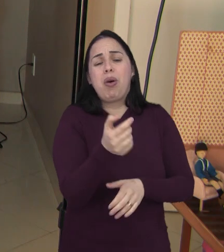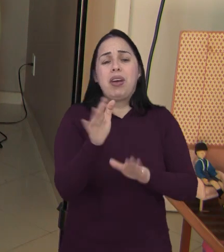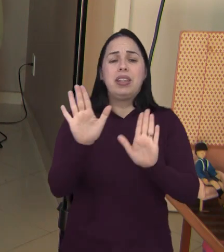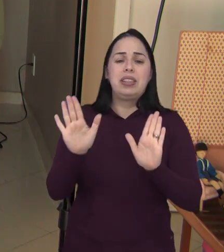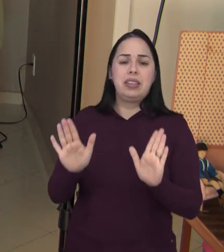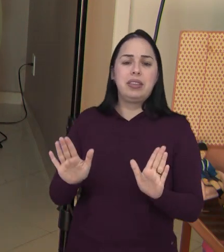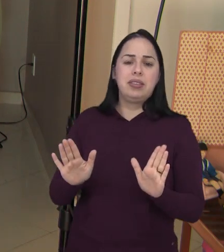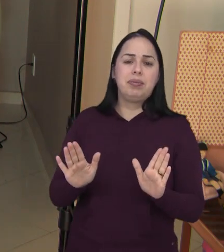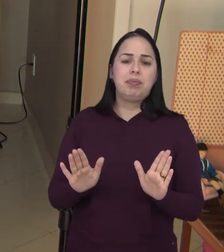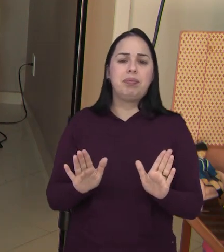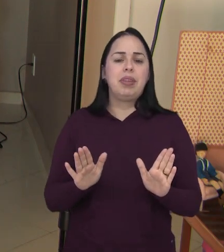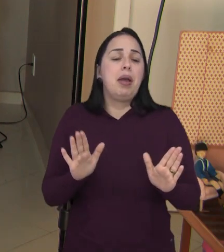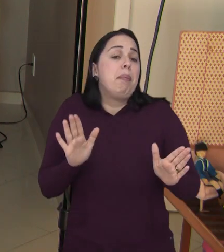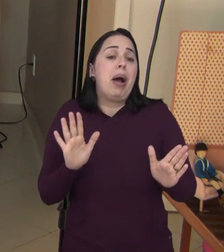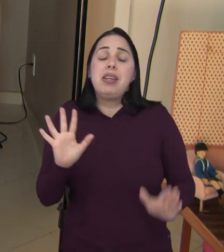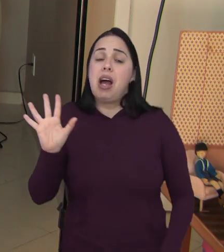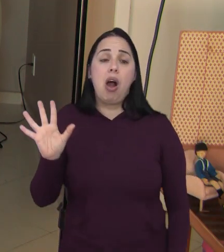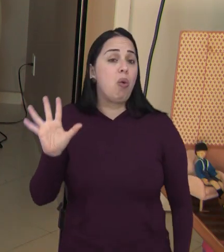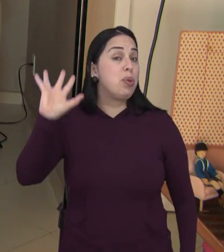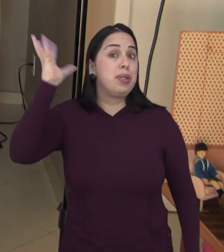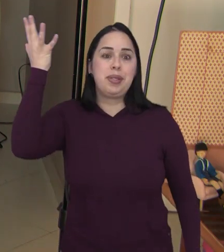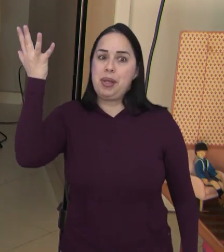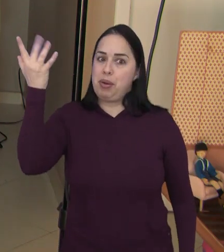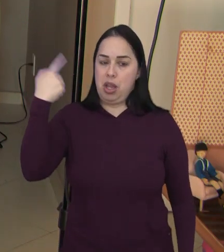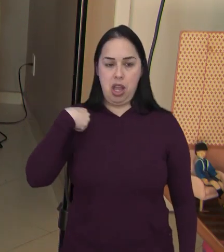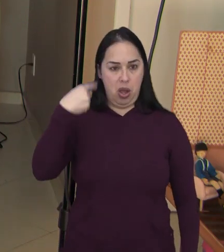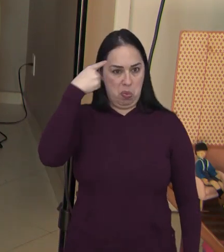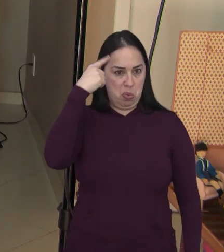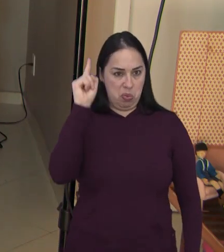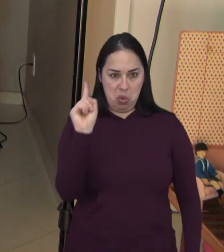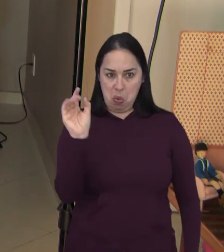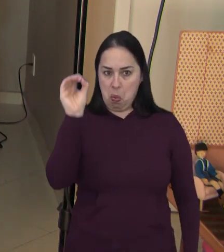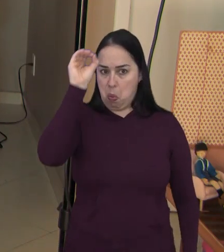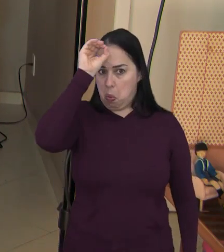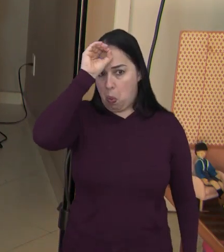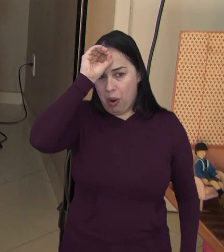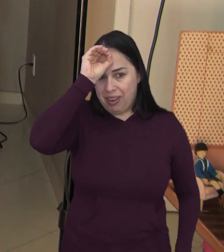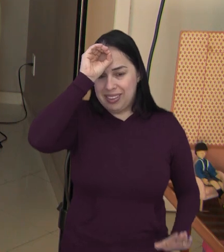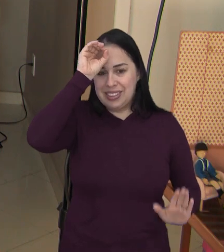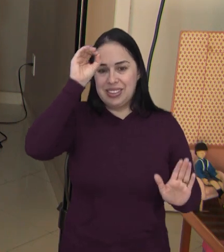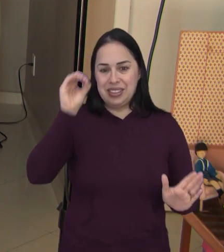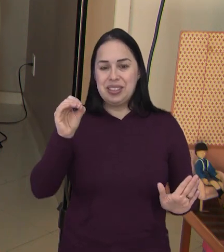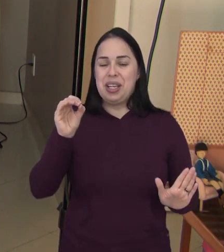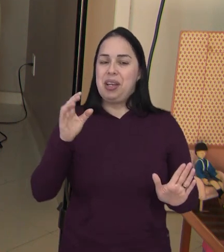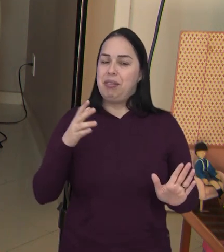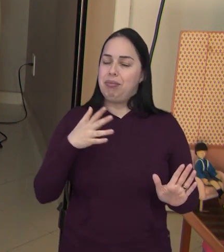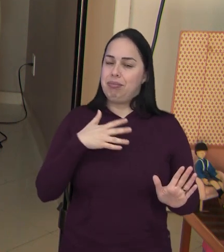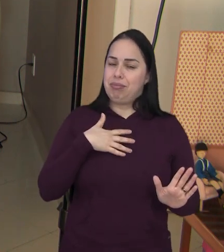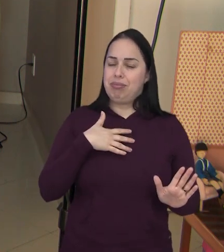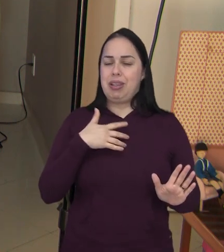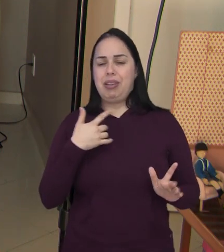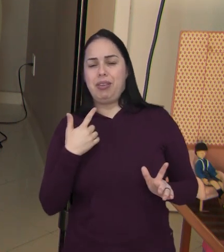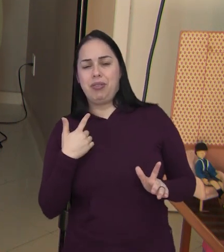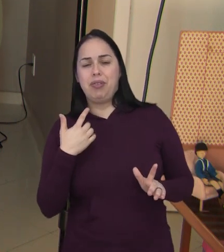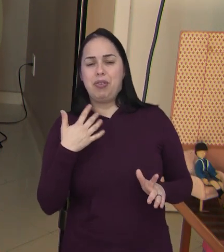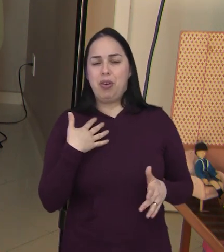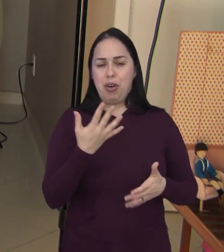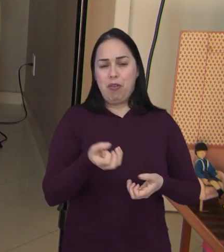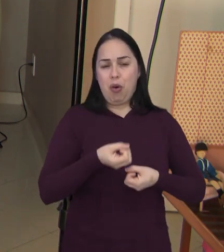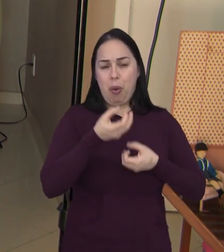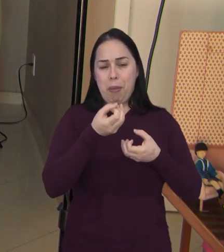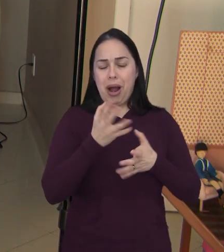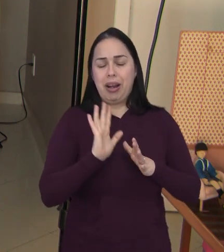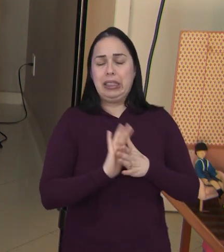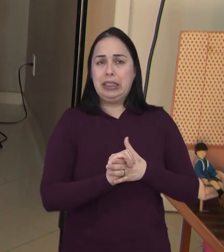trabalho. E alguma coisa aconteceu que eu ainda não consigo compreender plenamente, eu tenho as minhas impressões do porquê,